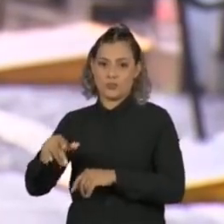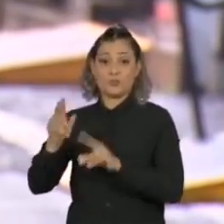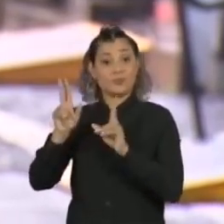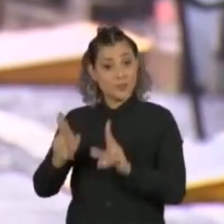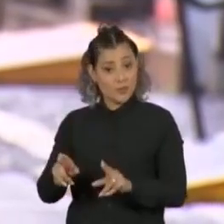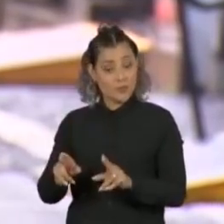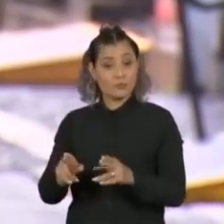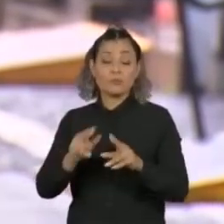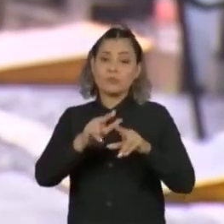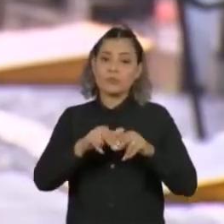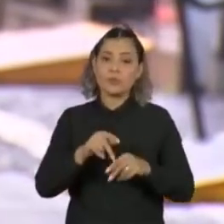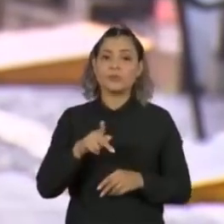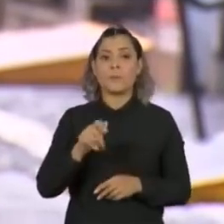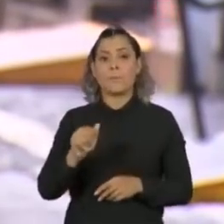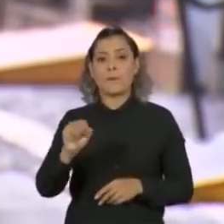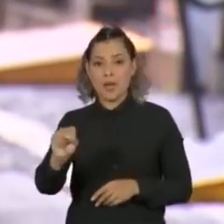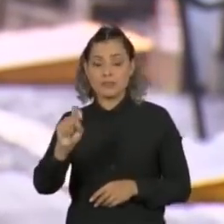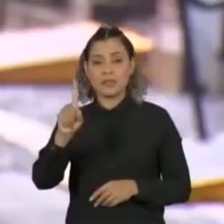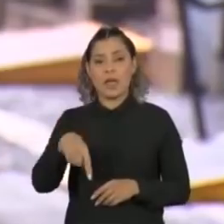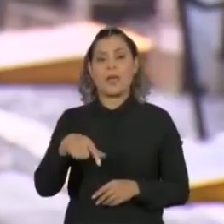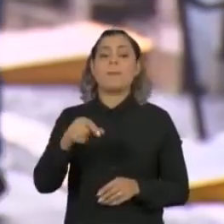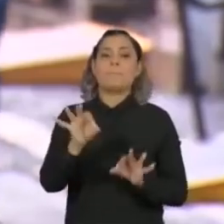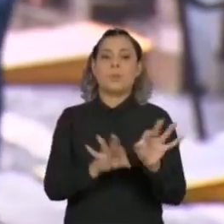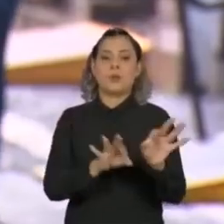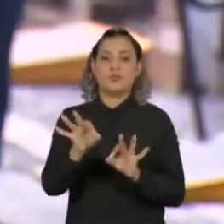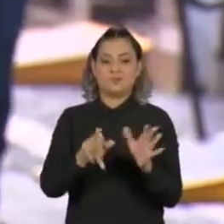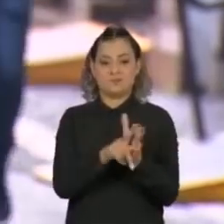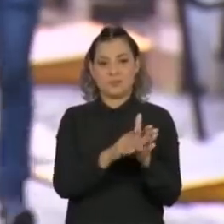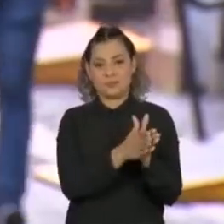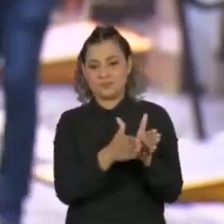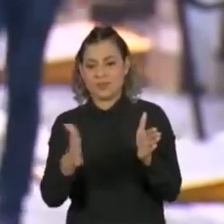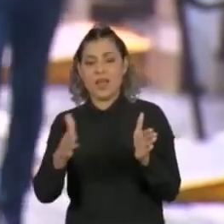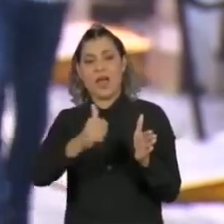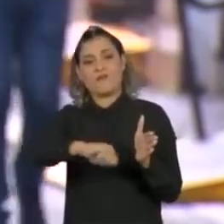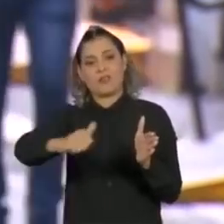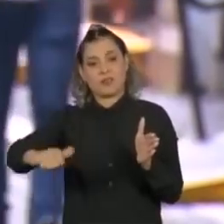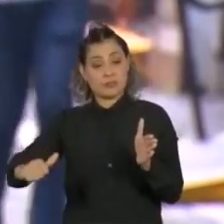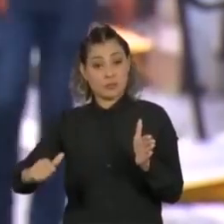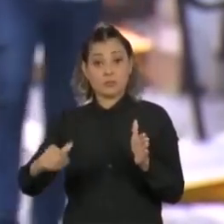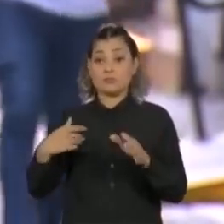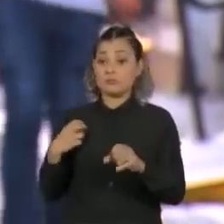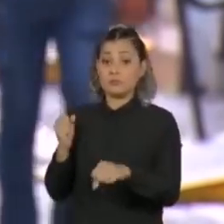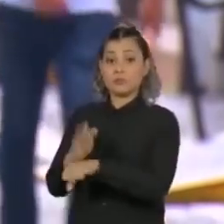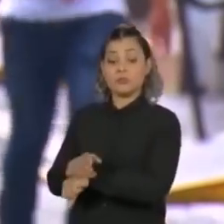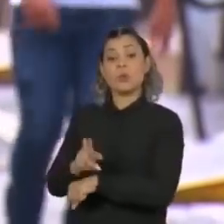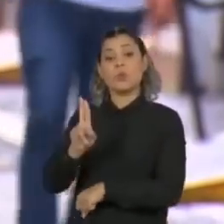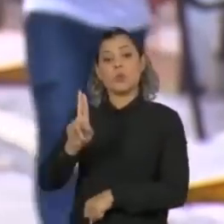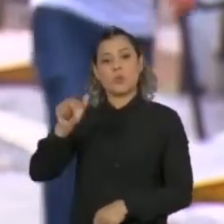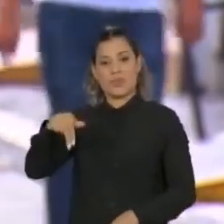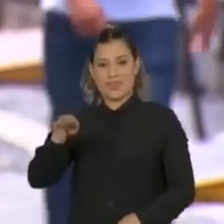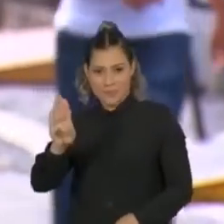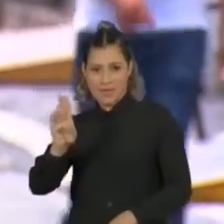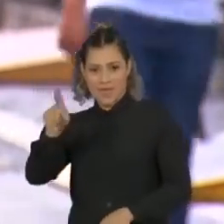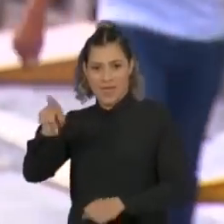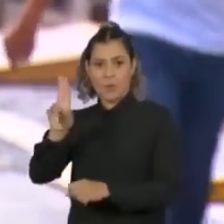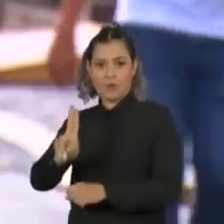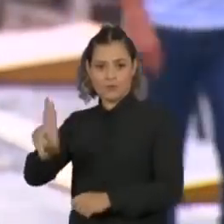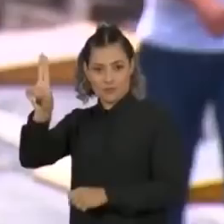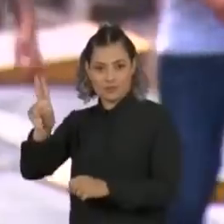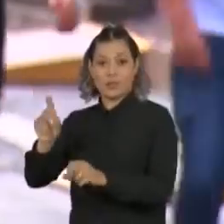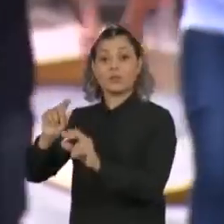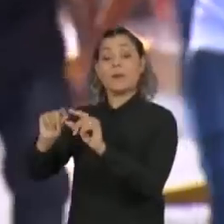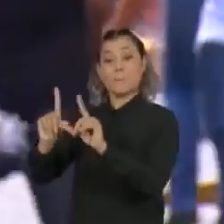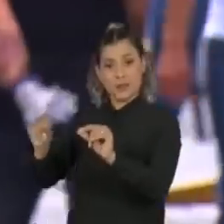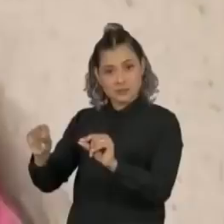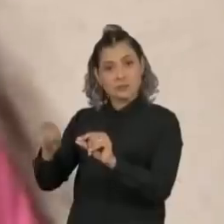O PAS, Programa de Avaliação Seriada. Os alunos que ingressaram na UNB através desse modelo aprovam